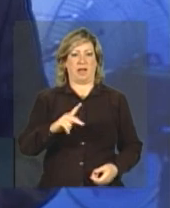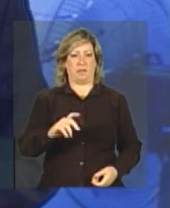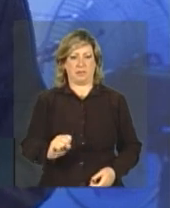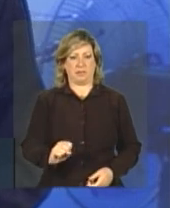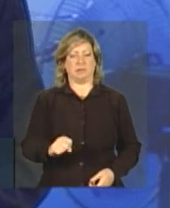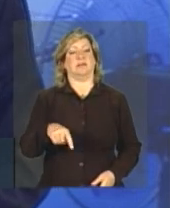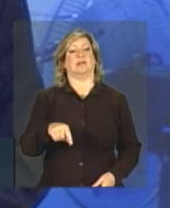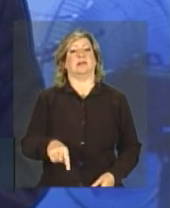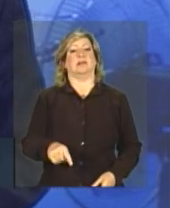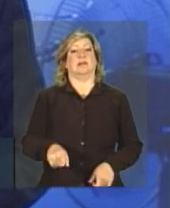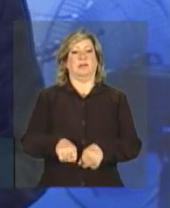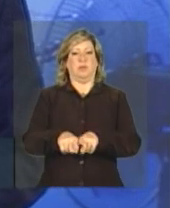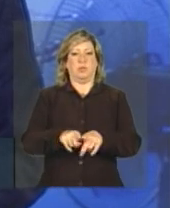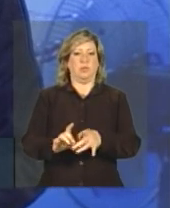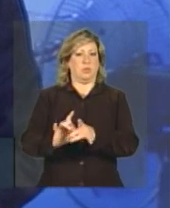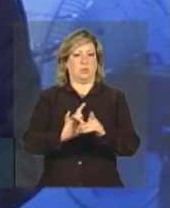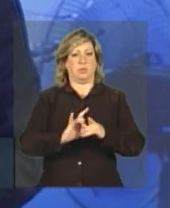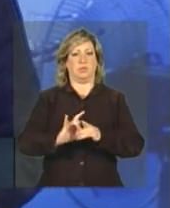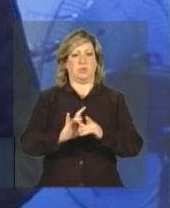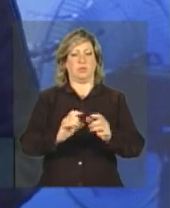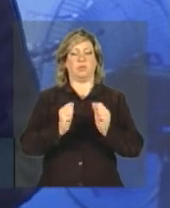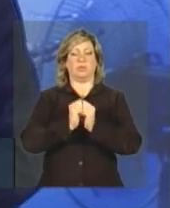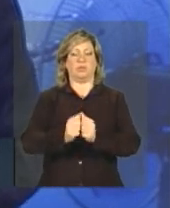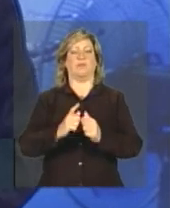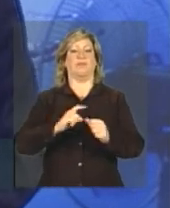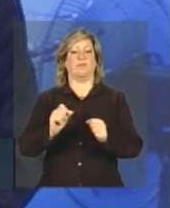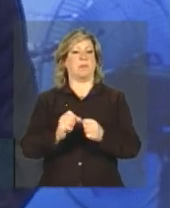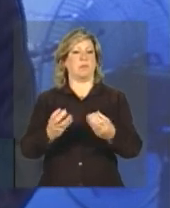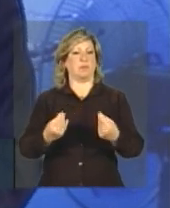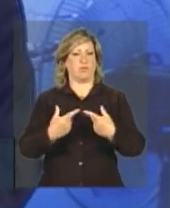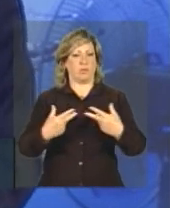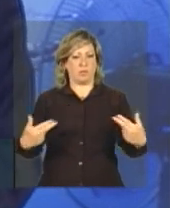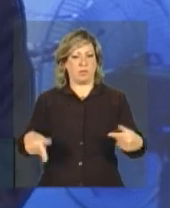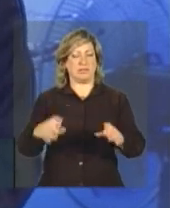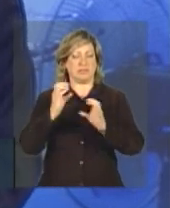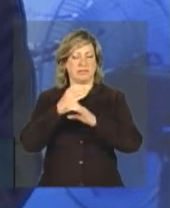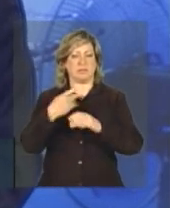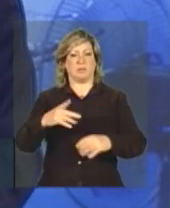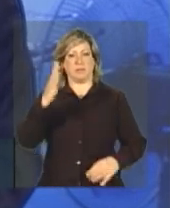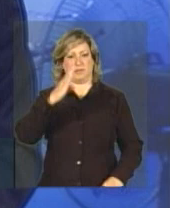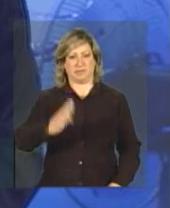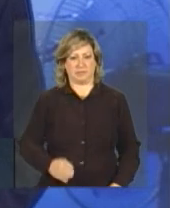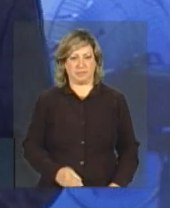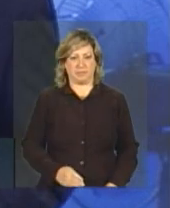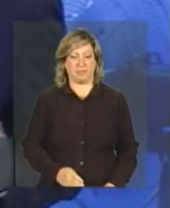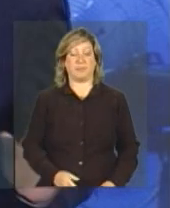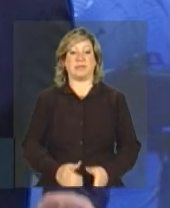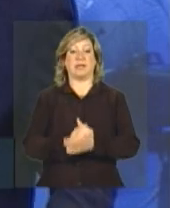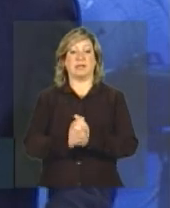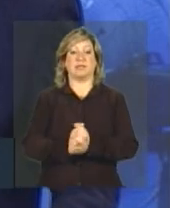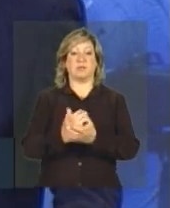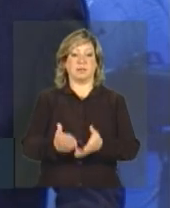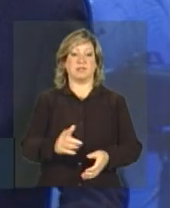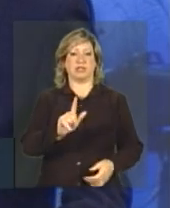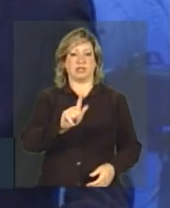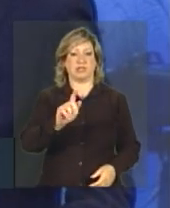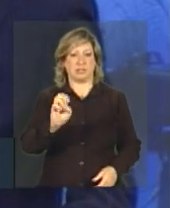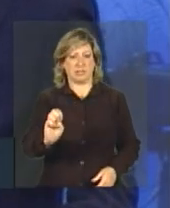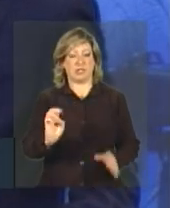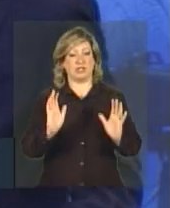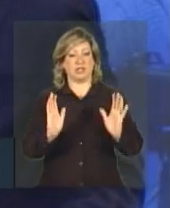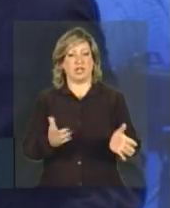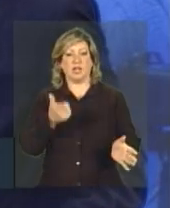é uma instituição irmã, e juntos tem feito muita coisa pela ciência no Brasil. Saudar a GE, que chega esse ano